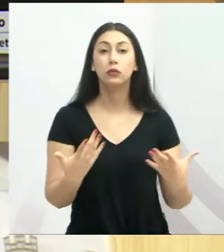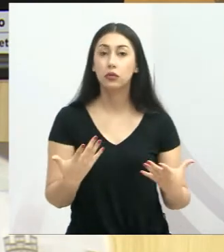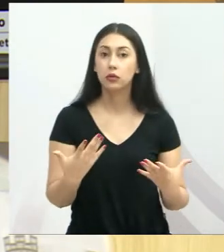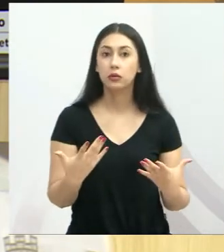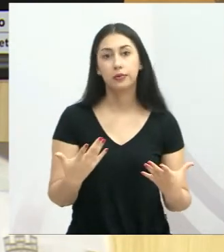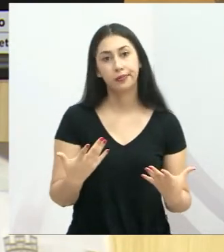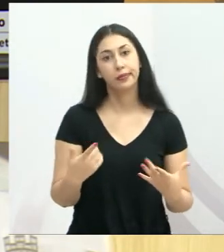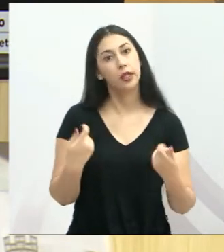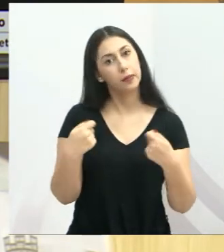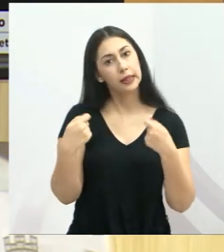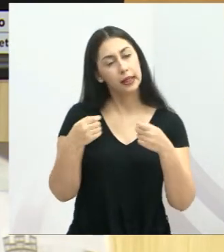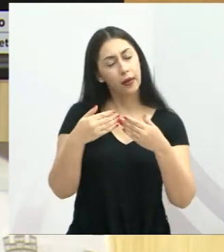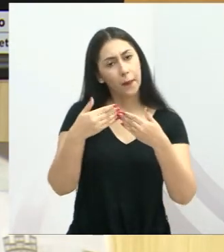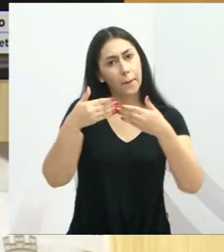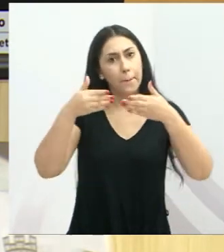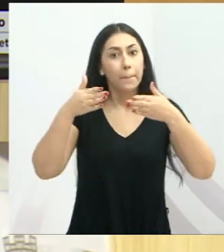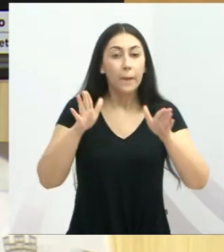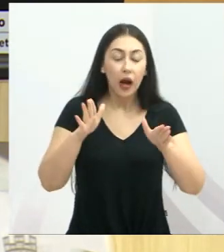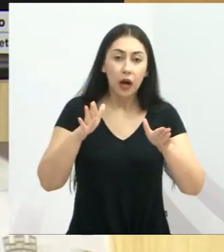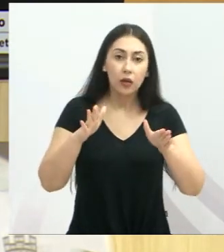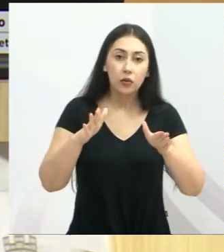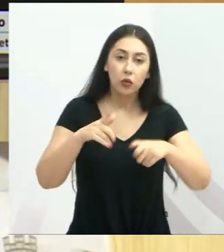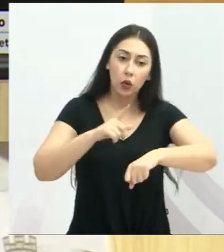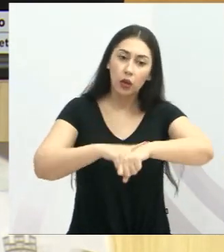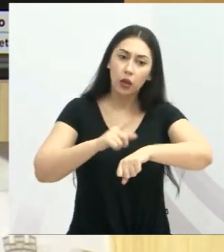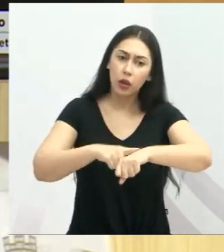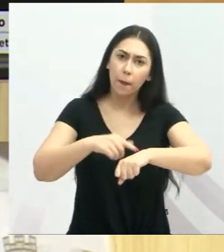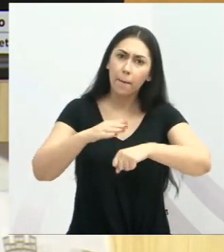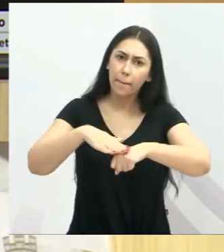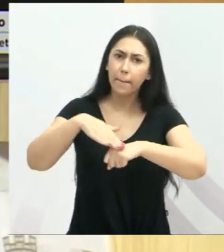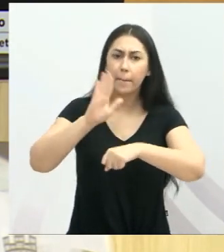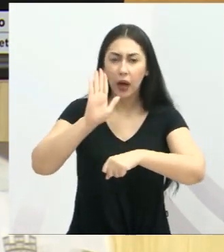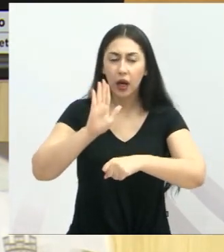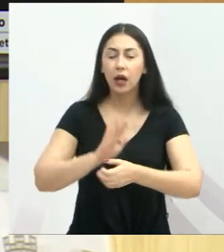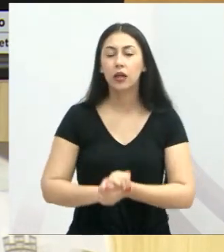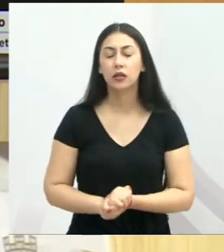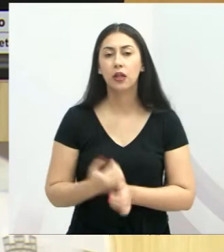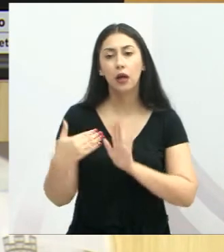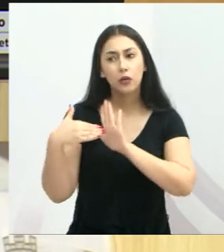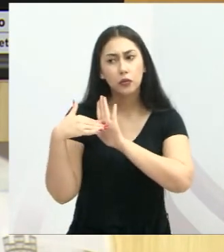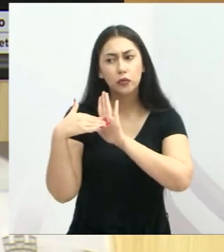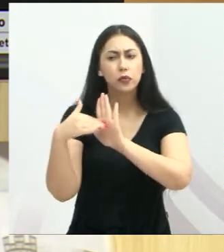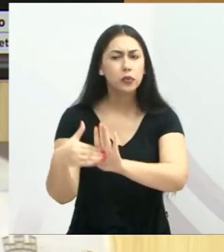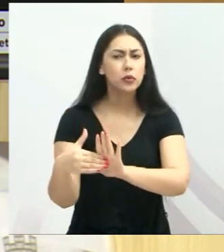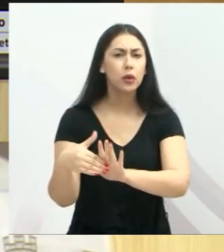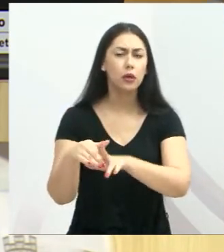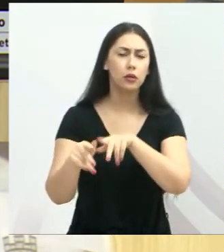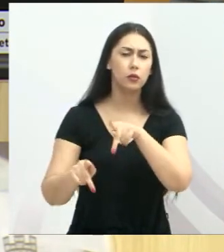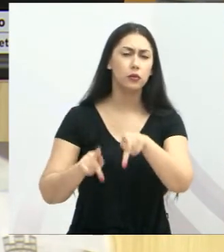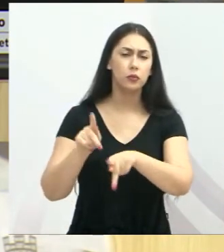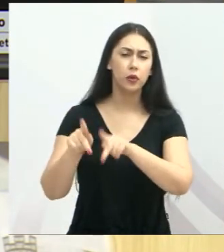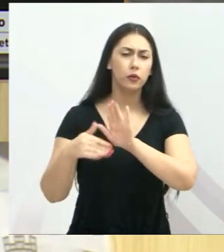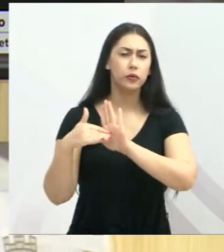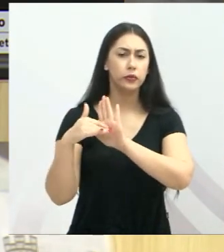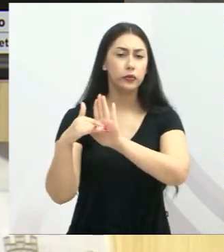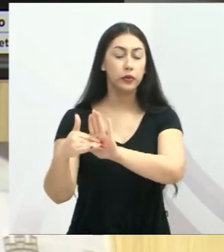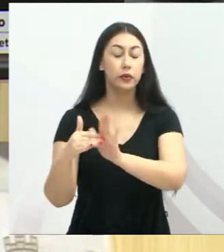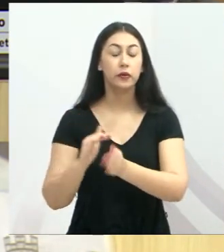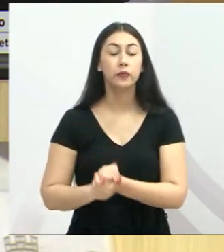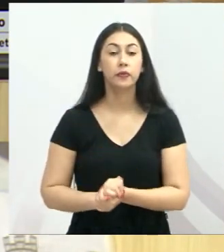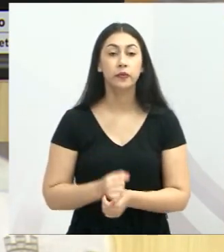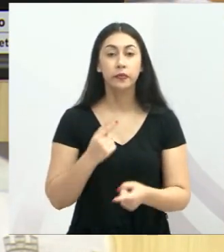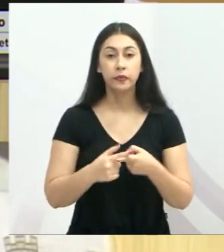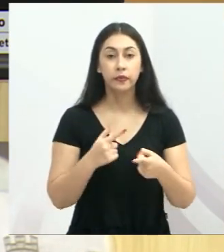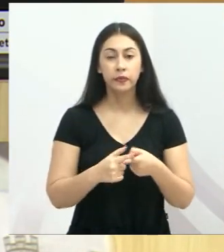deveria-se aumentar o horário, né, para aquele postinho do Pagador de Andrade, ajudando aquela população. E aquela área vai